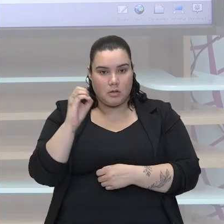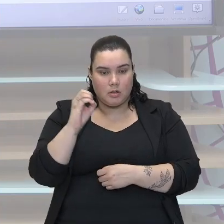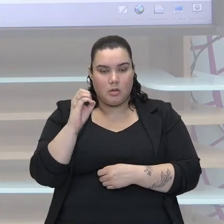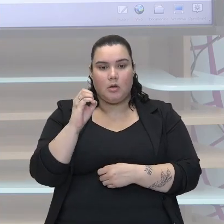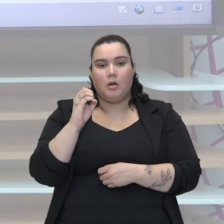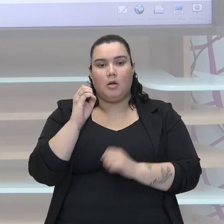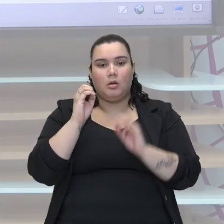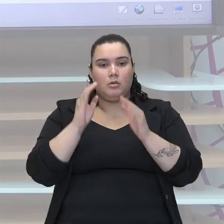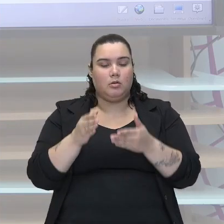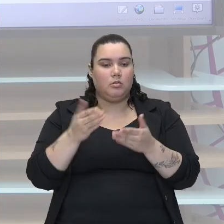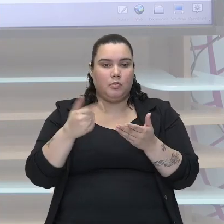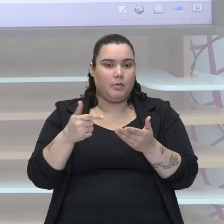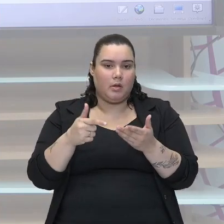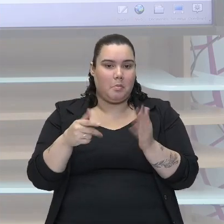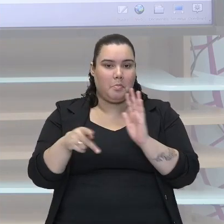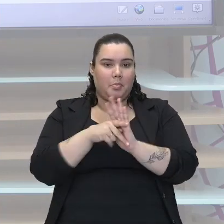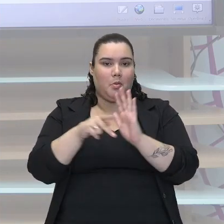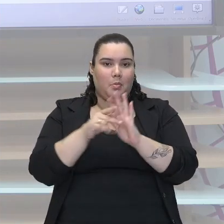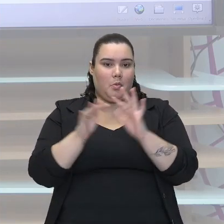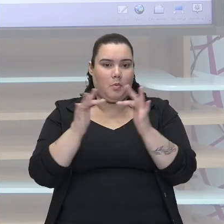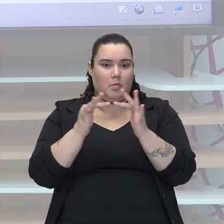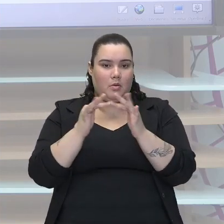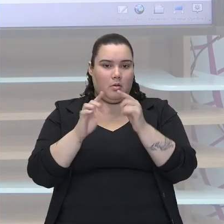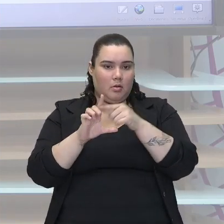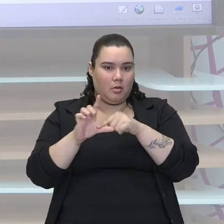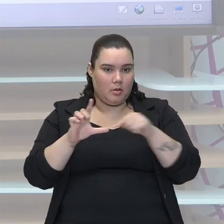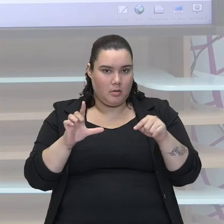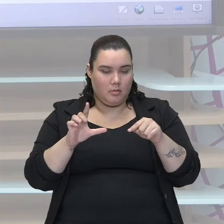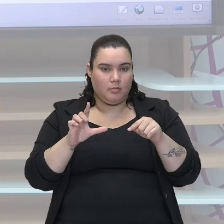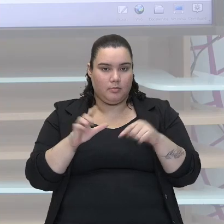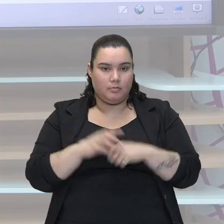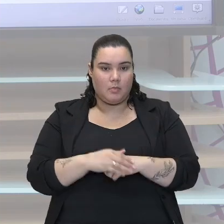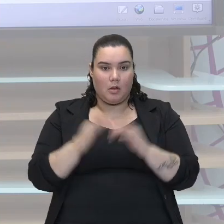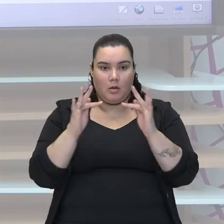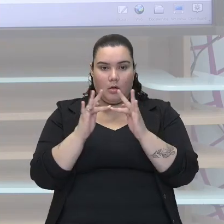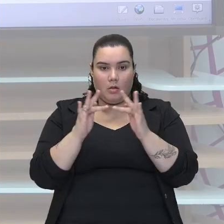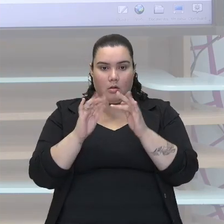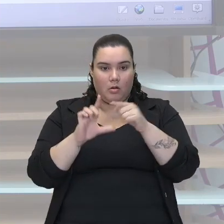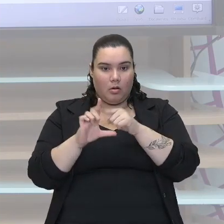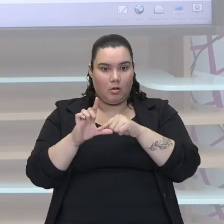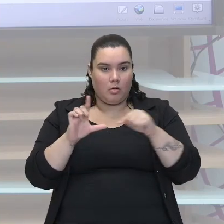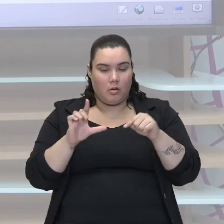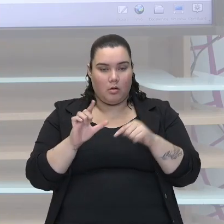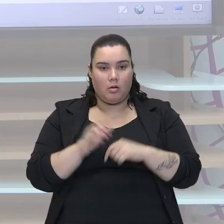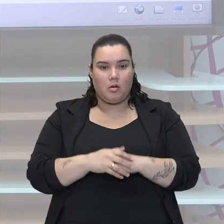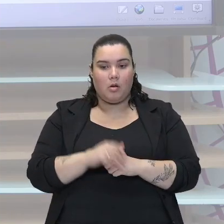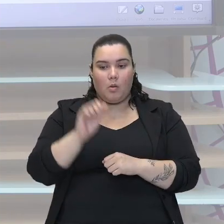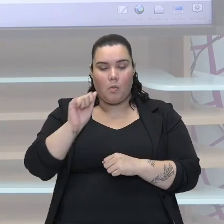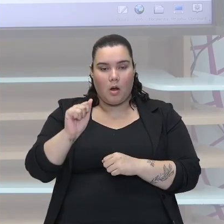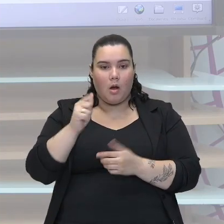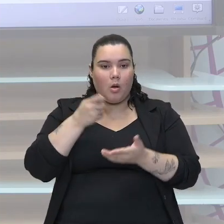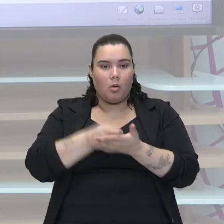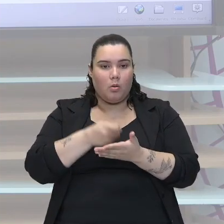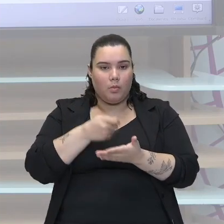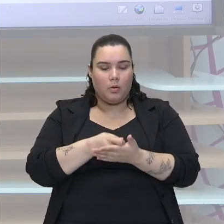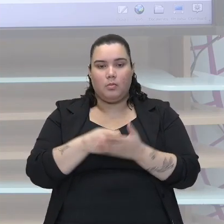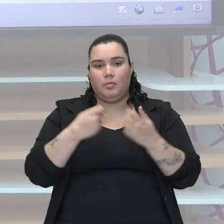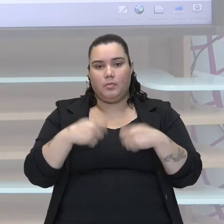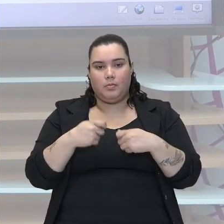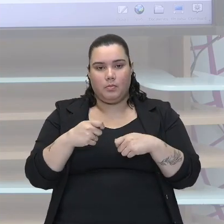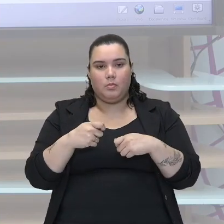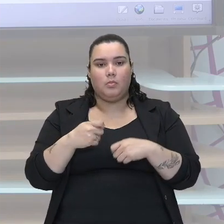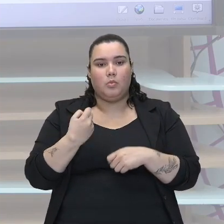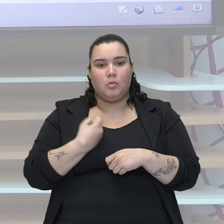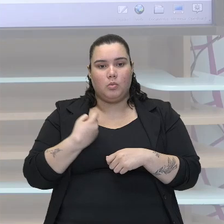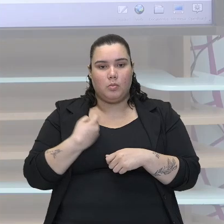já descaracteriza, não vai ser uma função quadrática. Na função quadrática, o a obrigatoriamente tem que ser